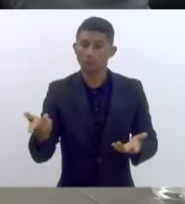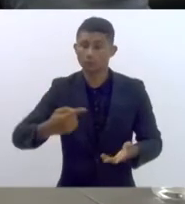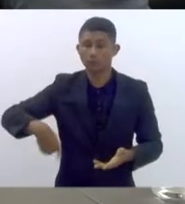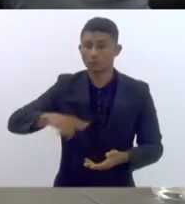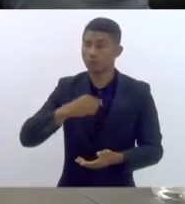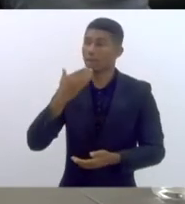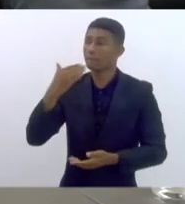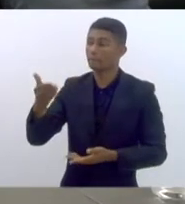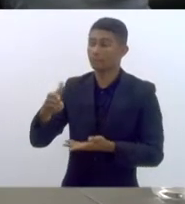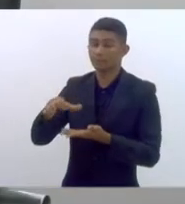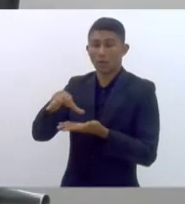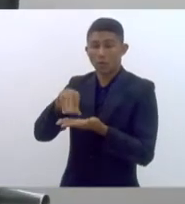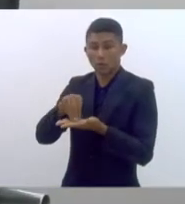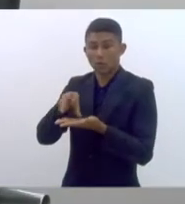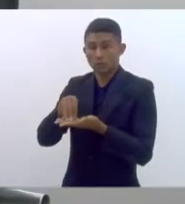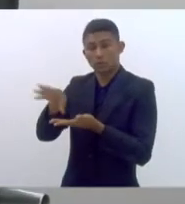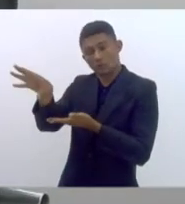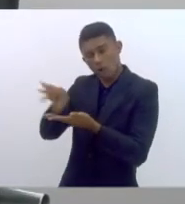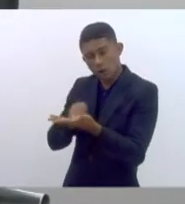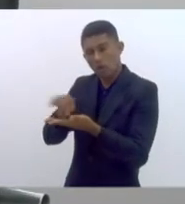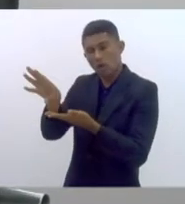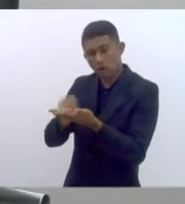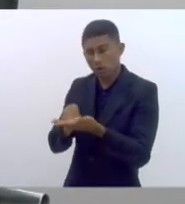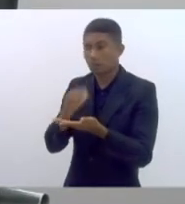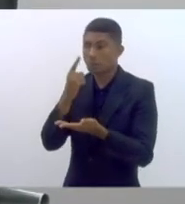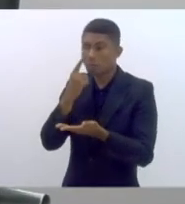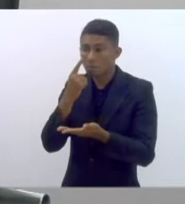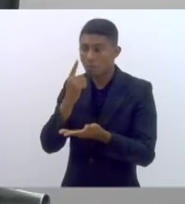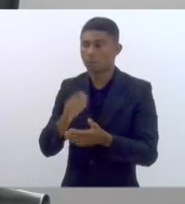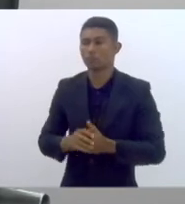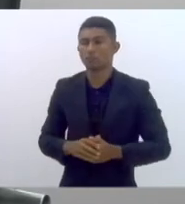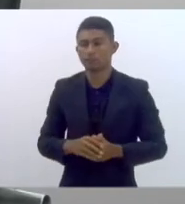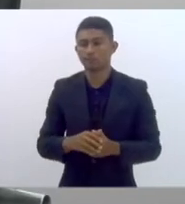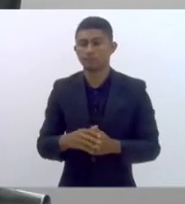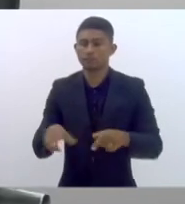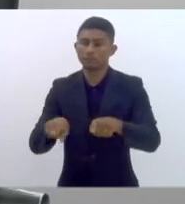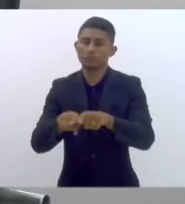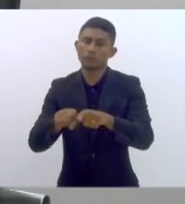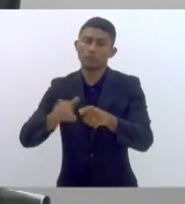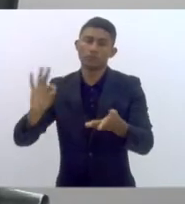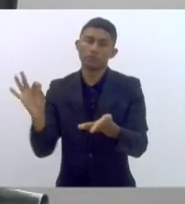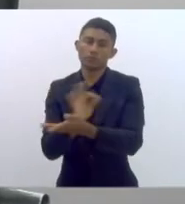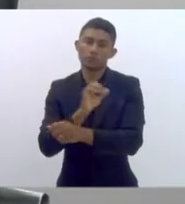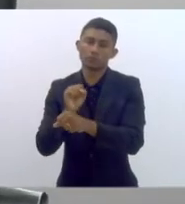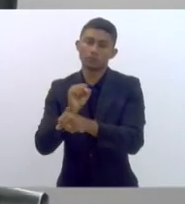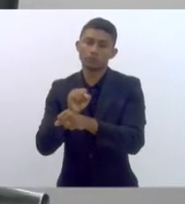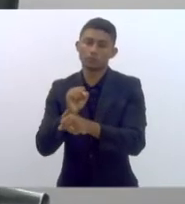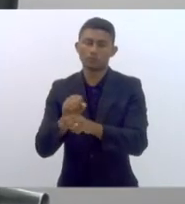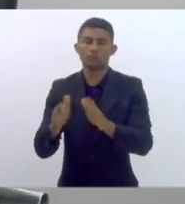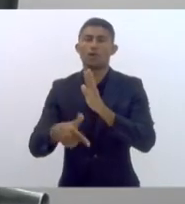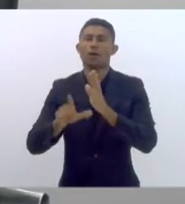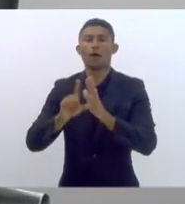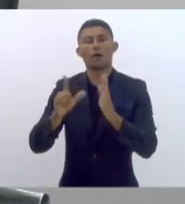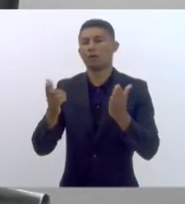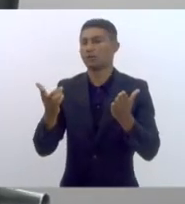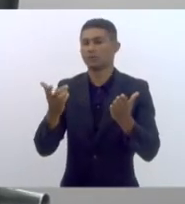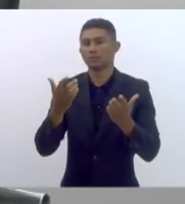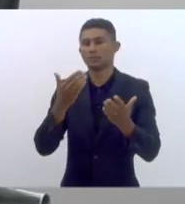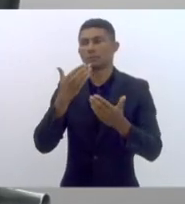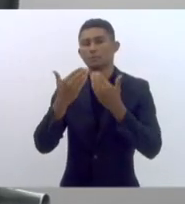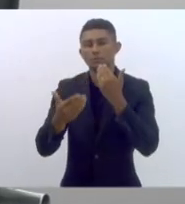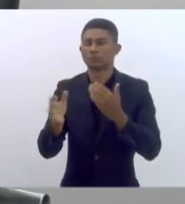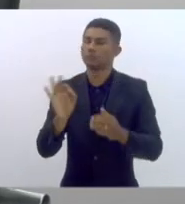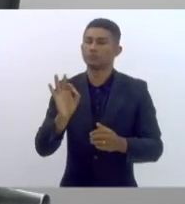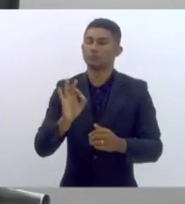todos. Sim. Evidentemente, aguardando a assinatura, porque não adianta pedir antes e até o dia poder ser modificado.